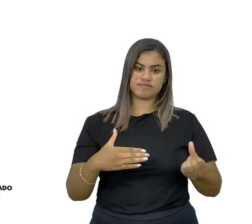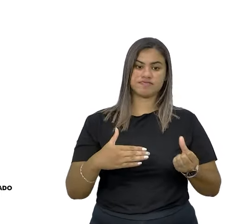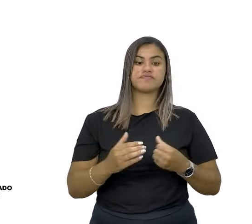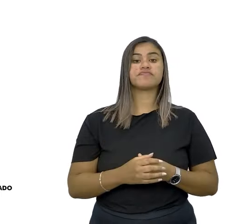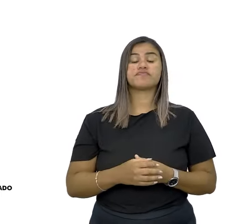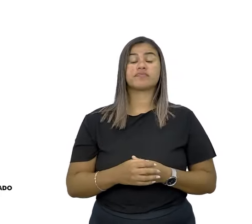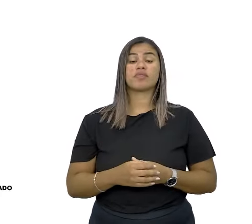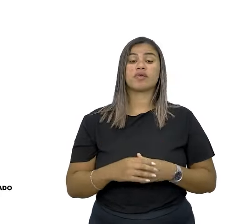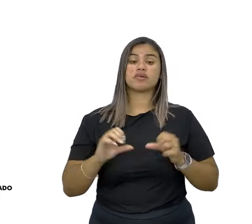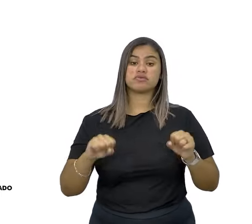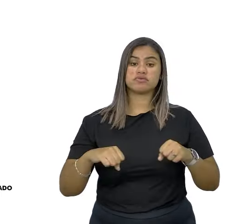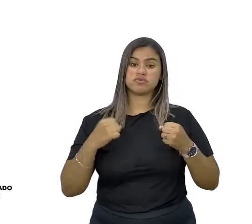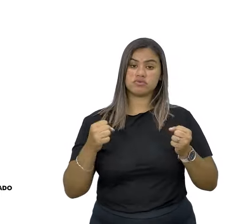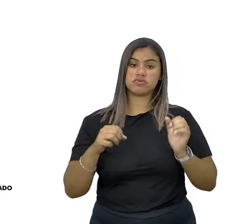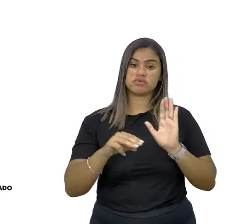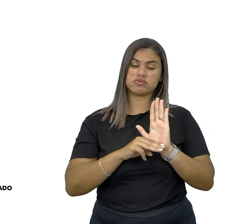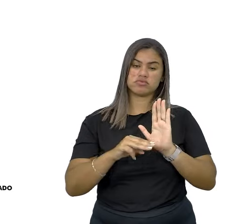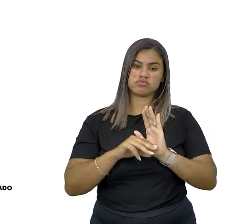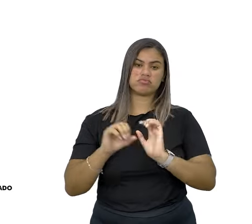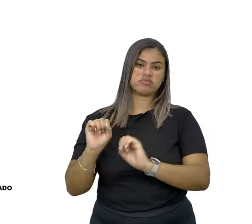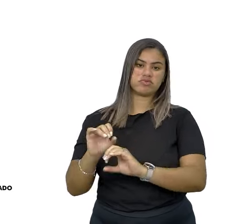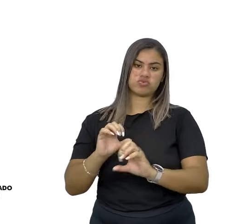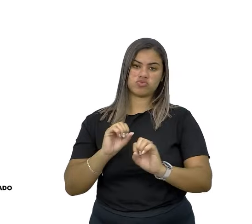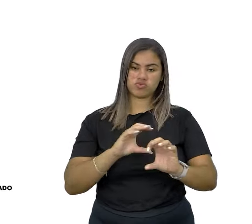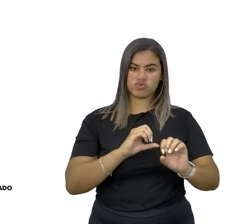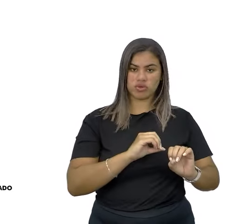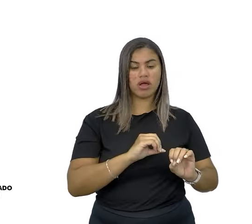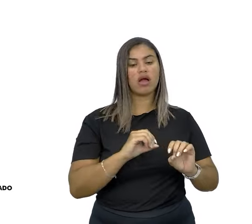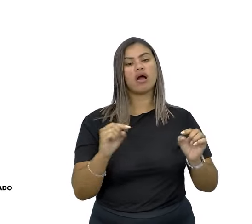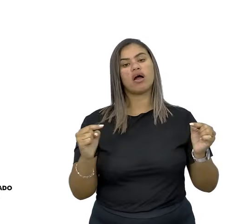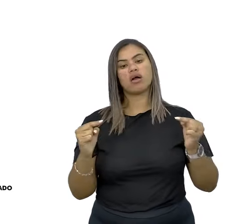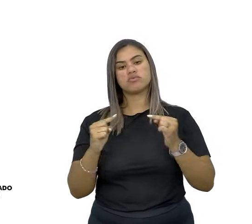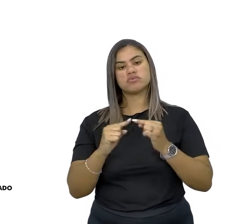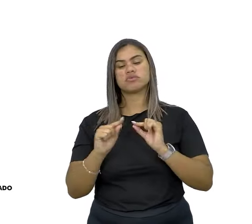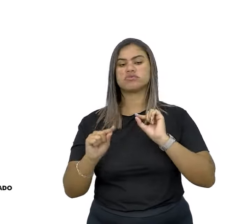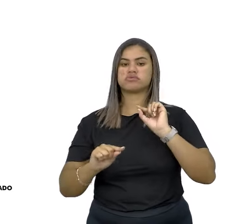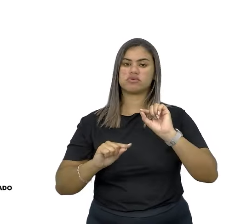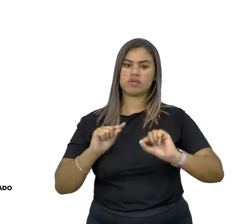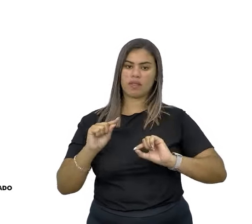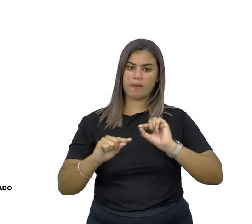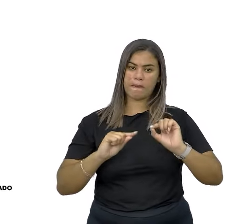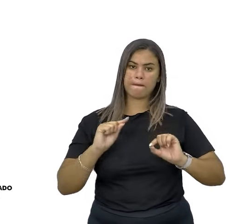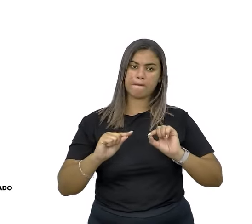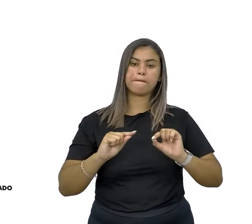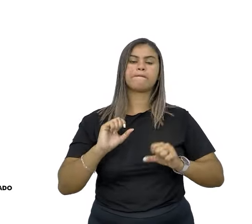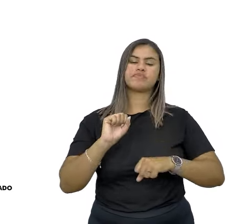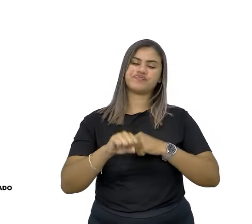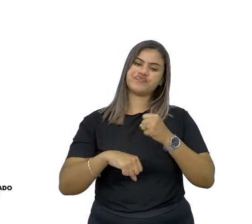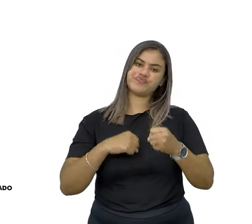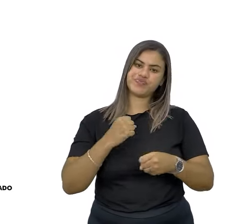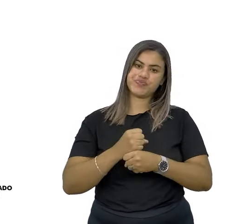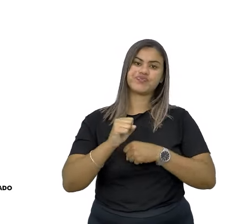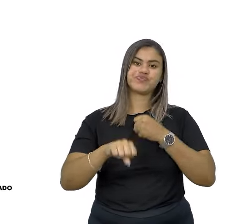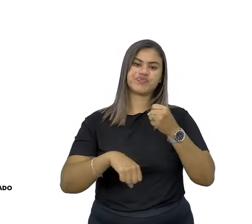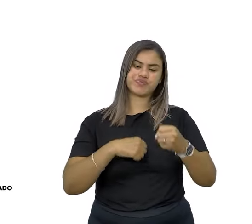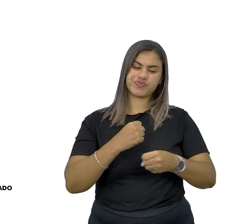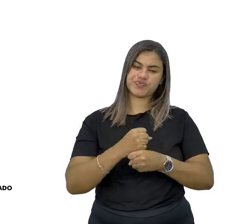metodológico, didático metodológico, acontece no decorrer de todos os anos do Aprender Sempre, desde o